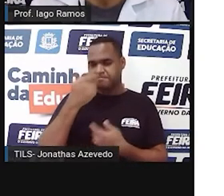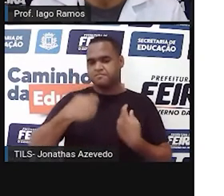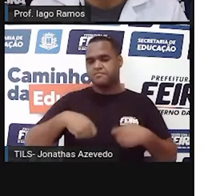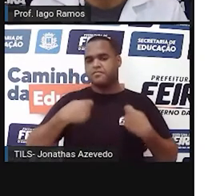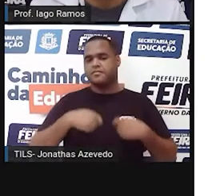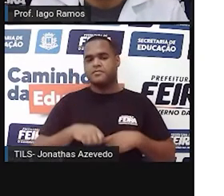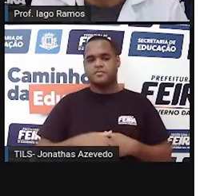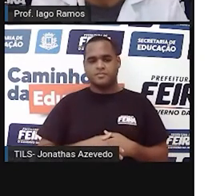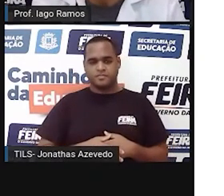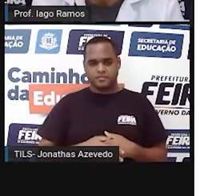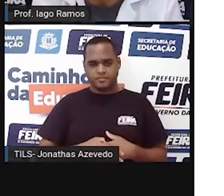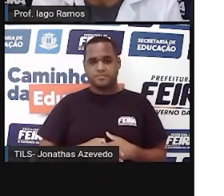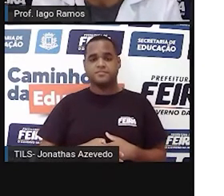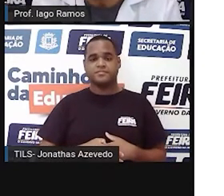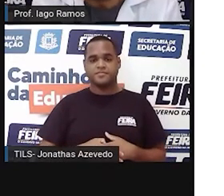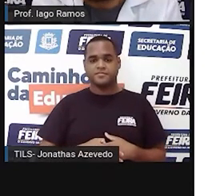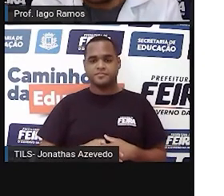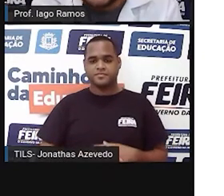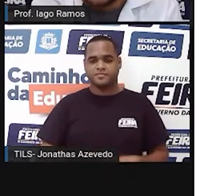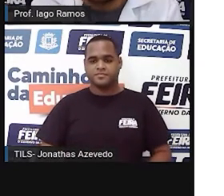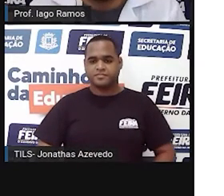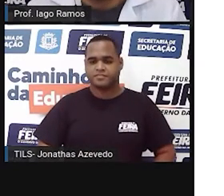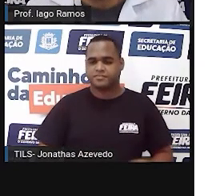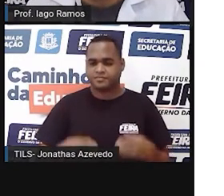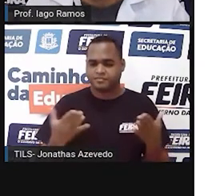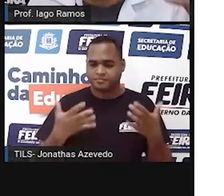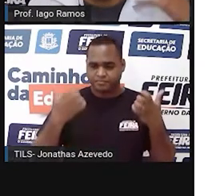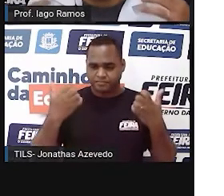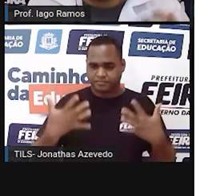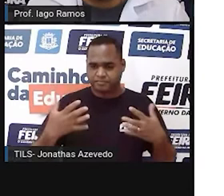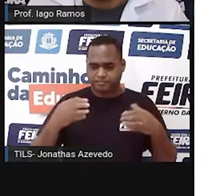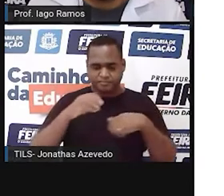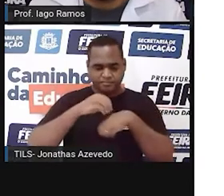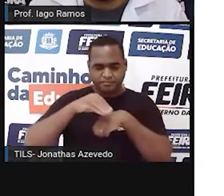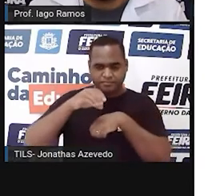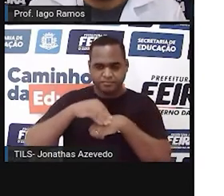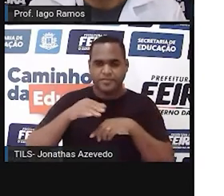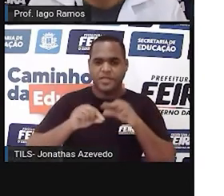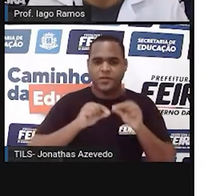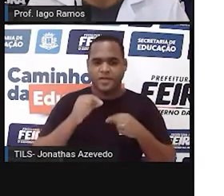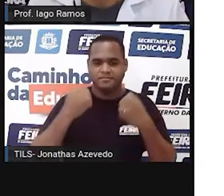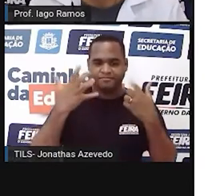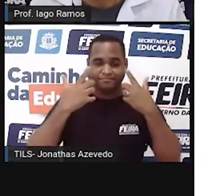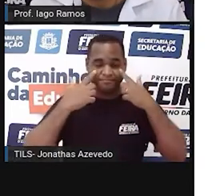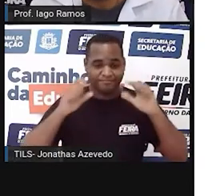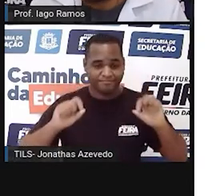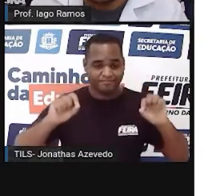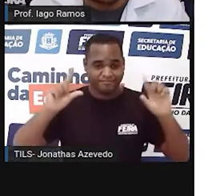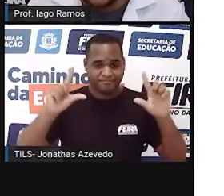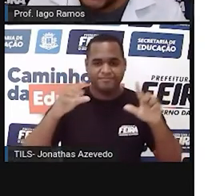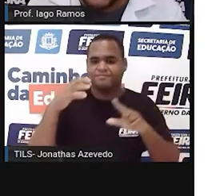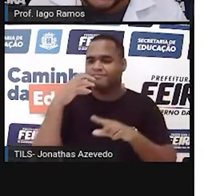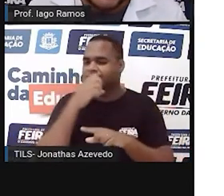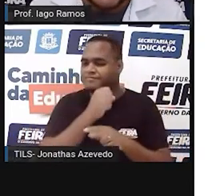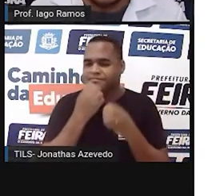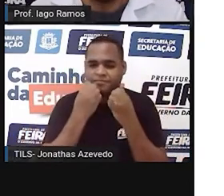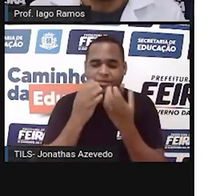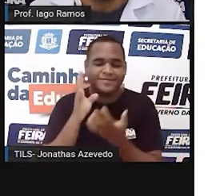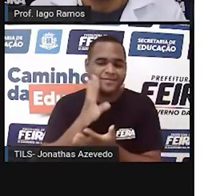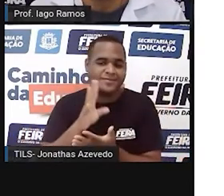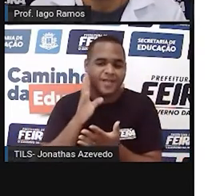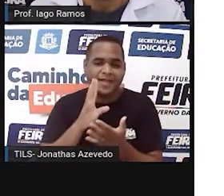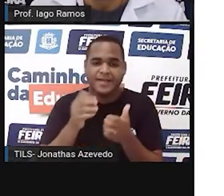Beleza? Então, o que é que eu vou querer trazer agora aqui para você? Vamos assistir um vídeo bem massa, bem